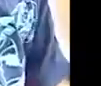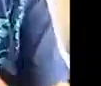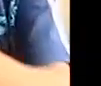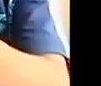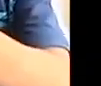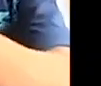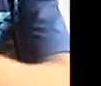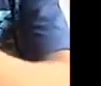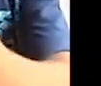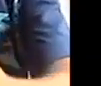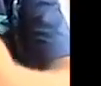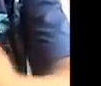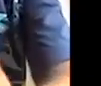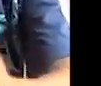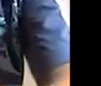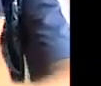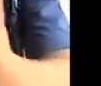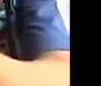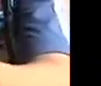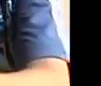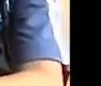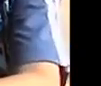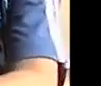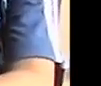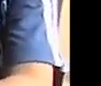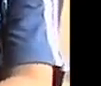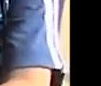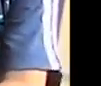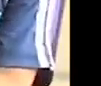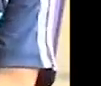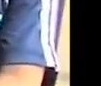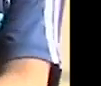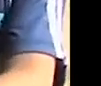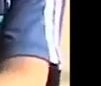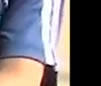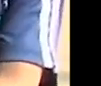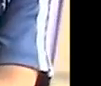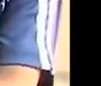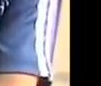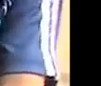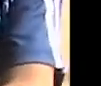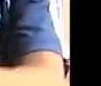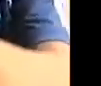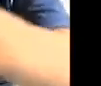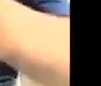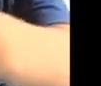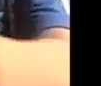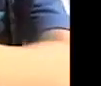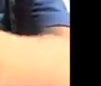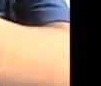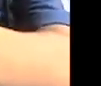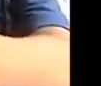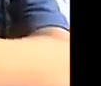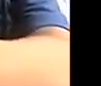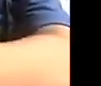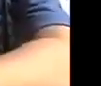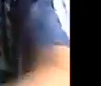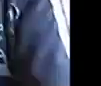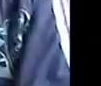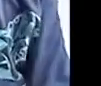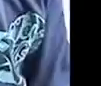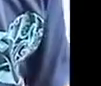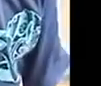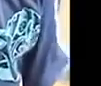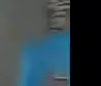porque eu peguei e fiz esses esqui e fiz o rio muito fundo e as barreirinhas com a goivinha e o